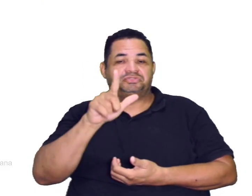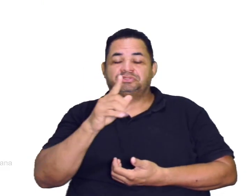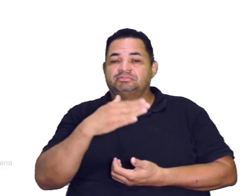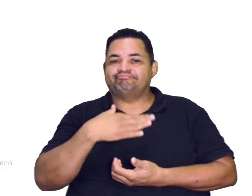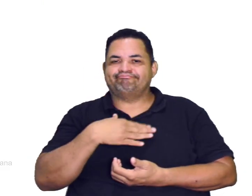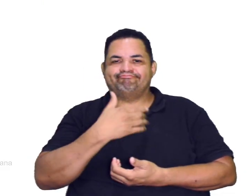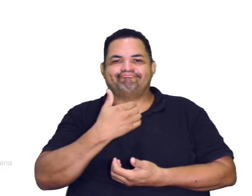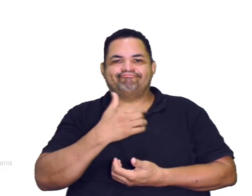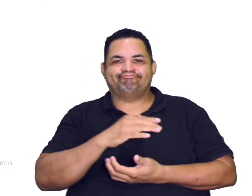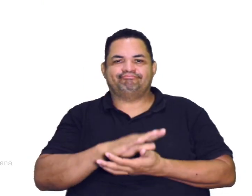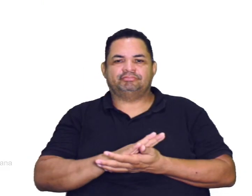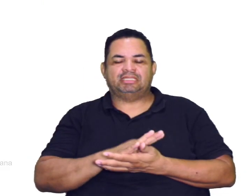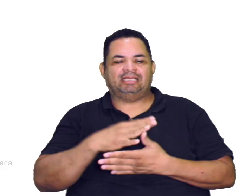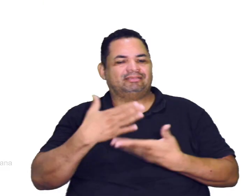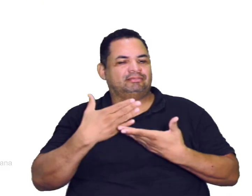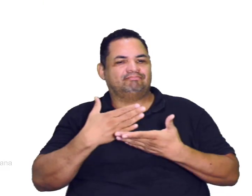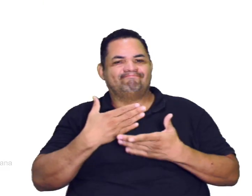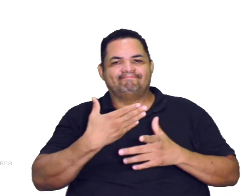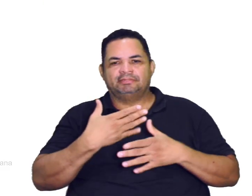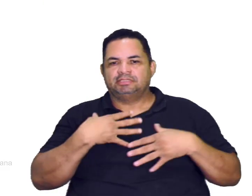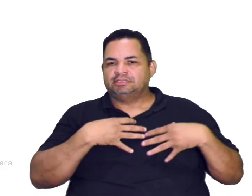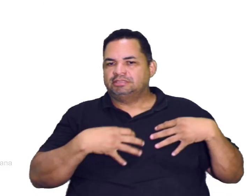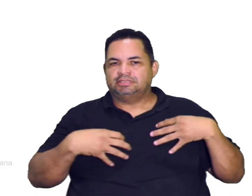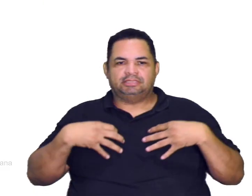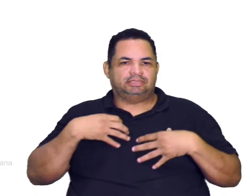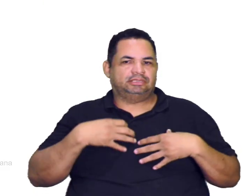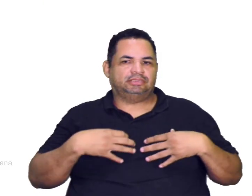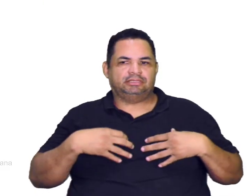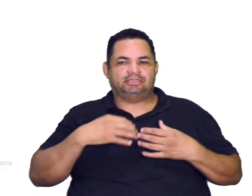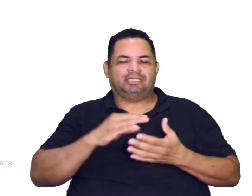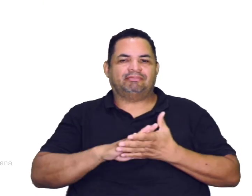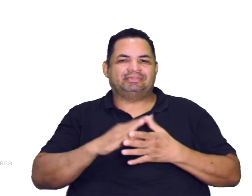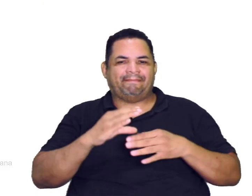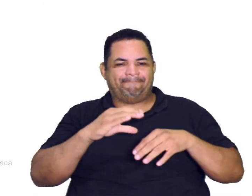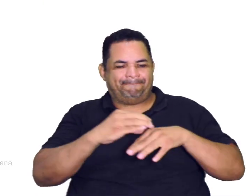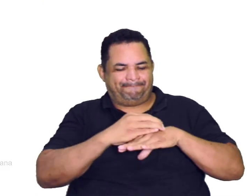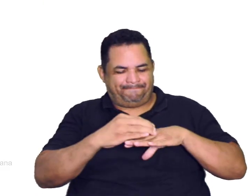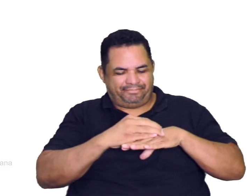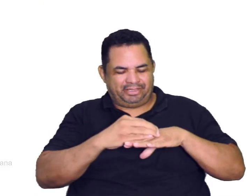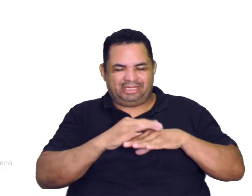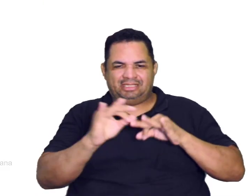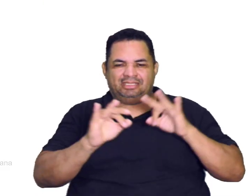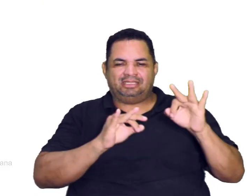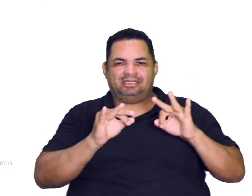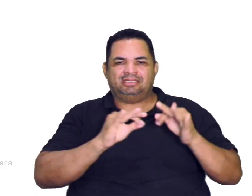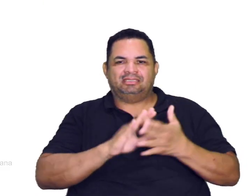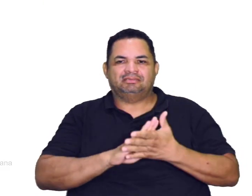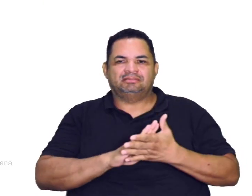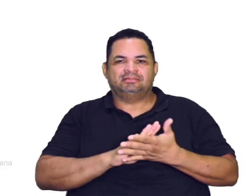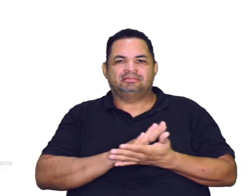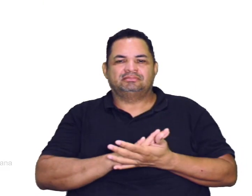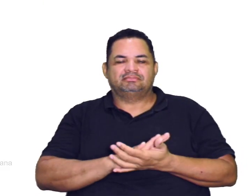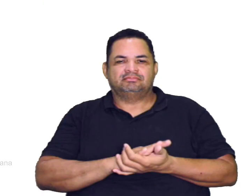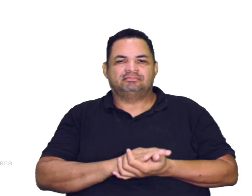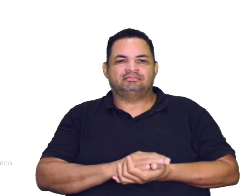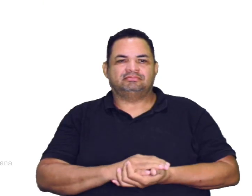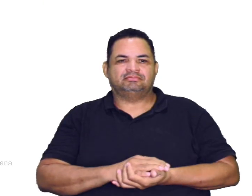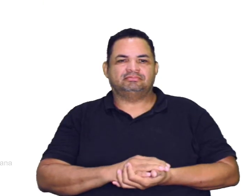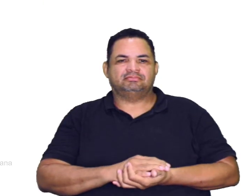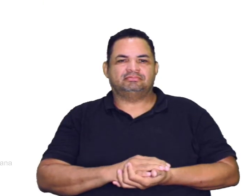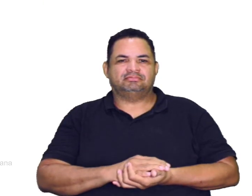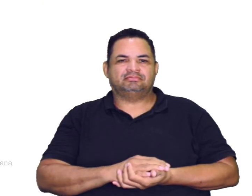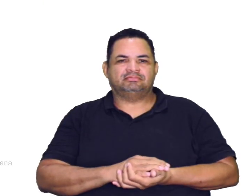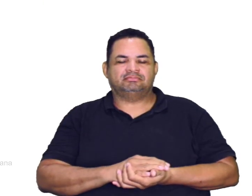minutos. E ela já começa a ficar incomodada, né? O calçado já começa a apertar, já começa a descompensar, eu até desaprendo a